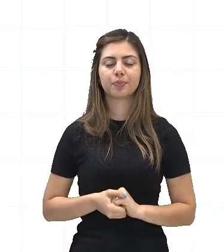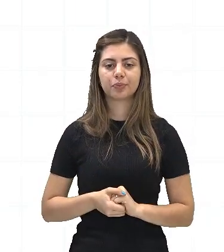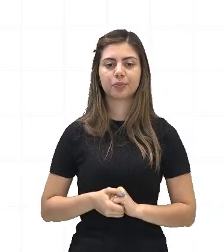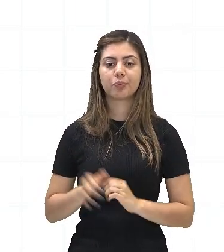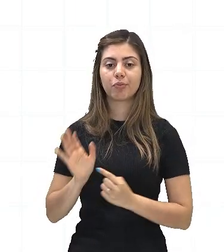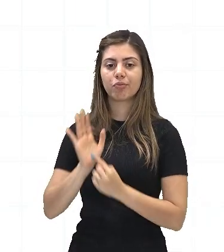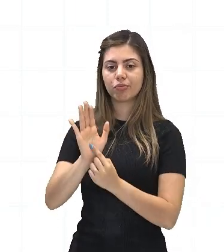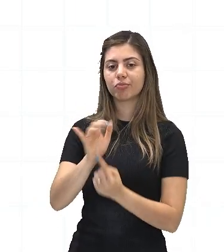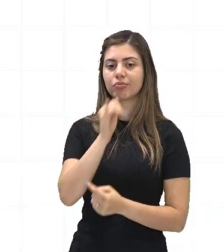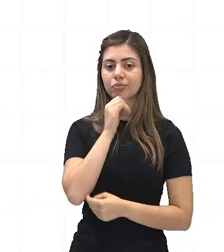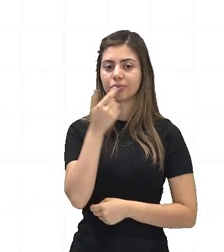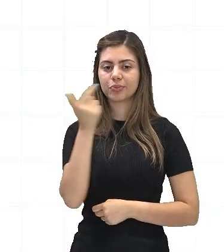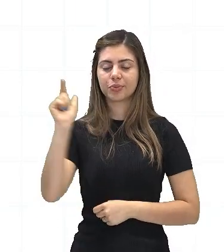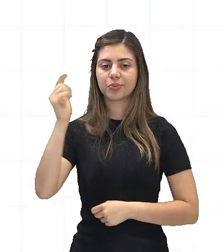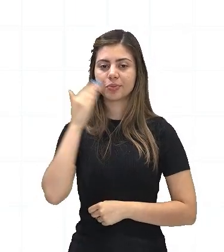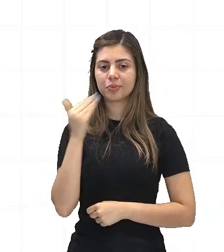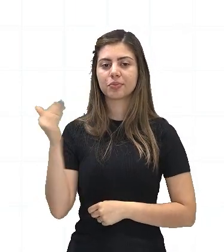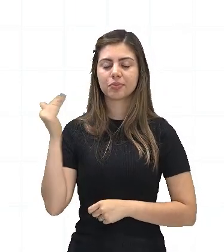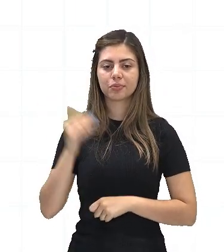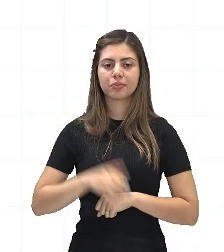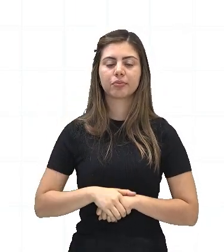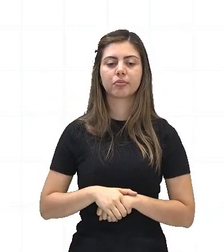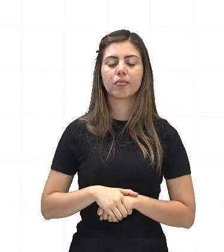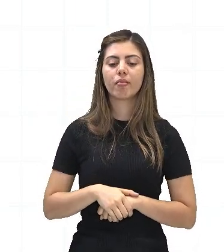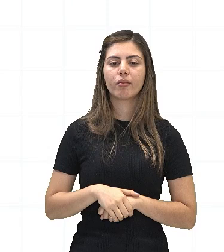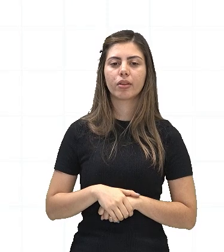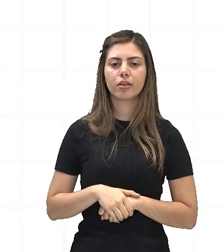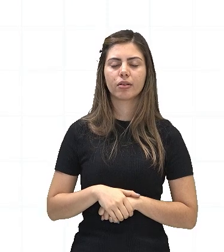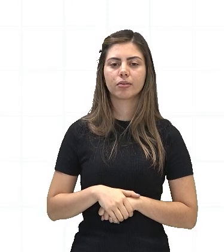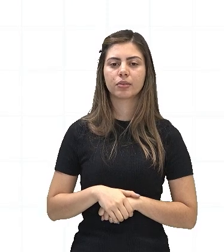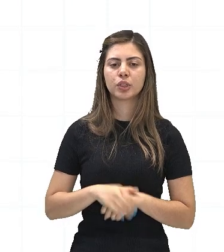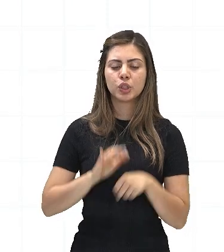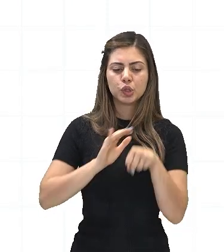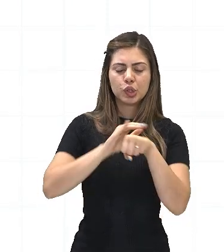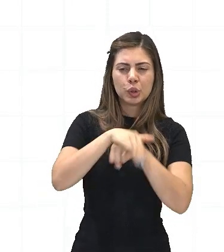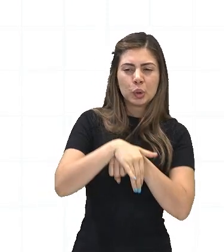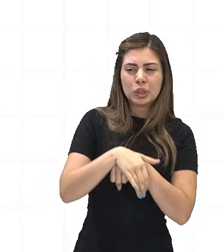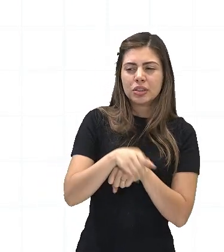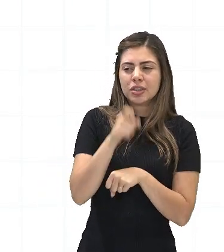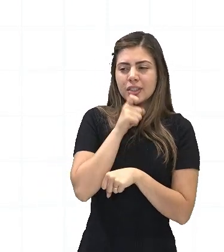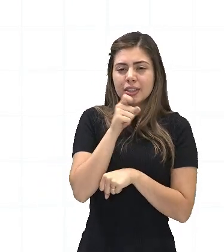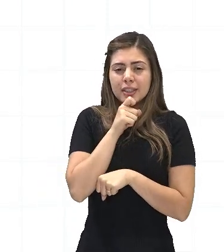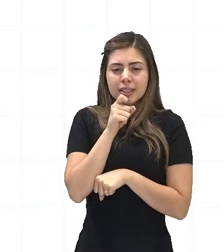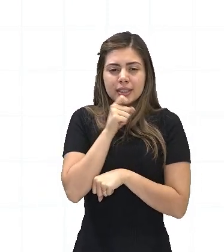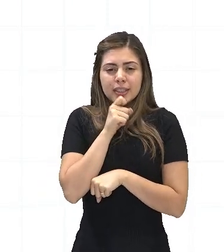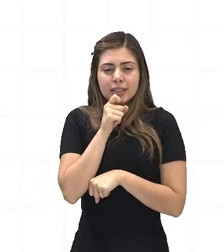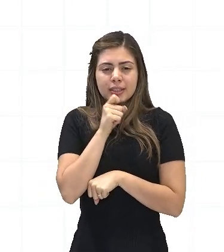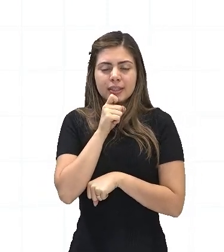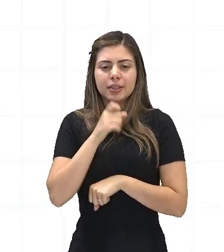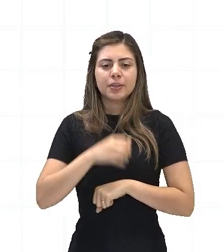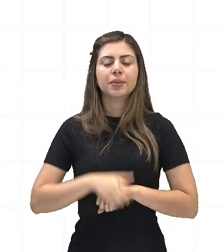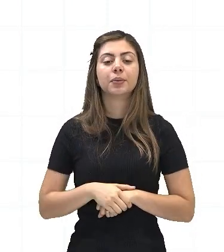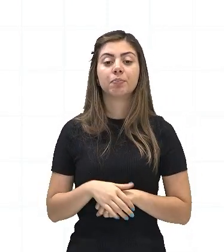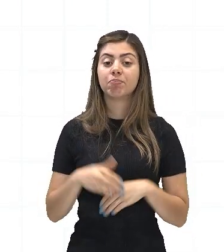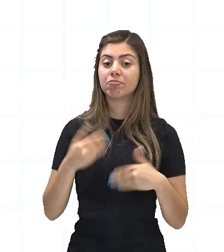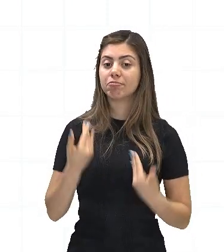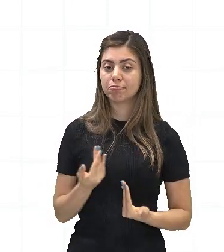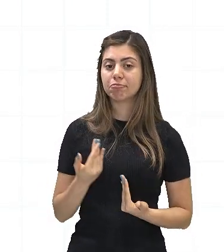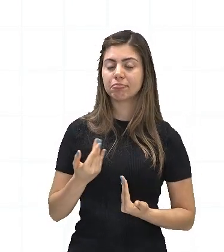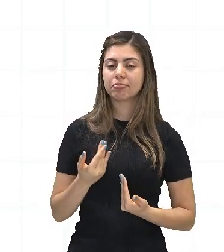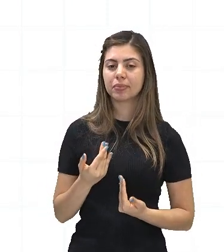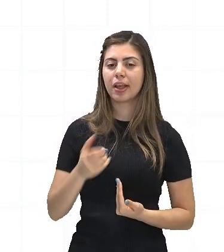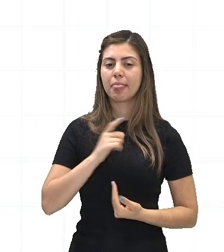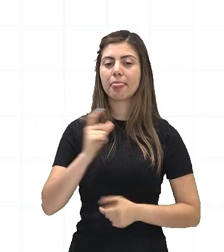oração. Fazia frio durante aquela noite. Temos aí, nós temos